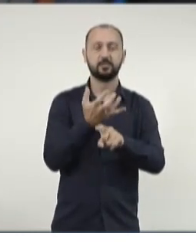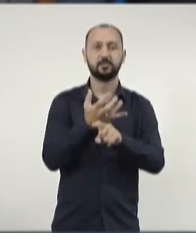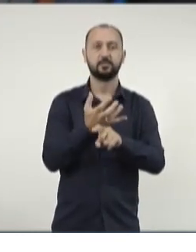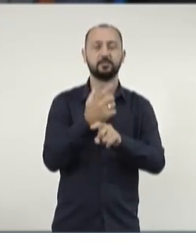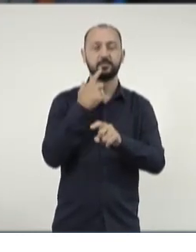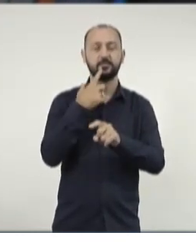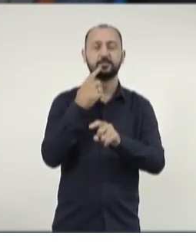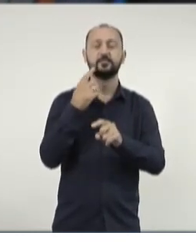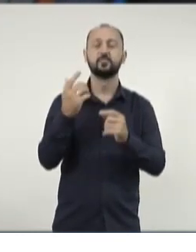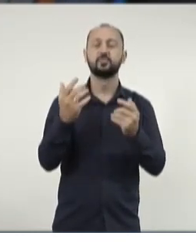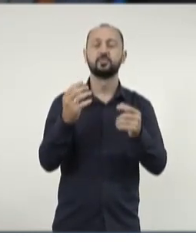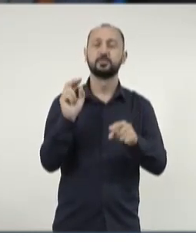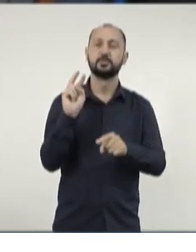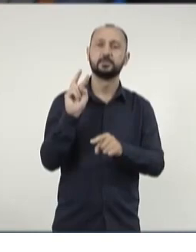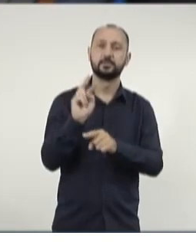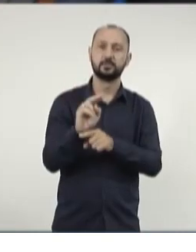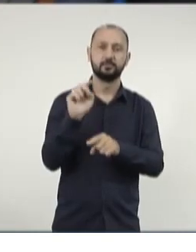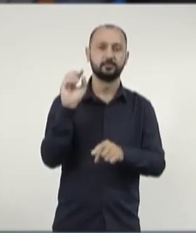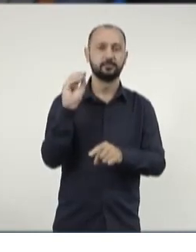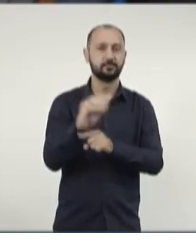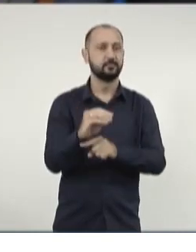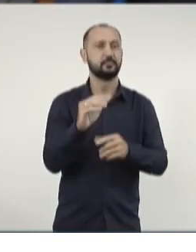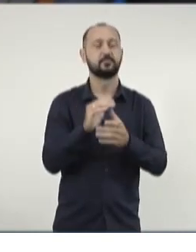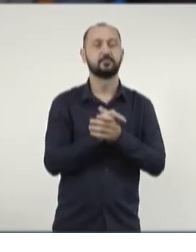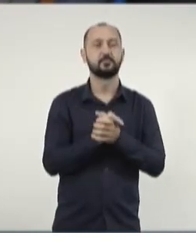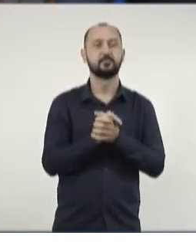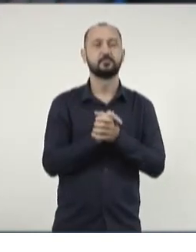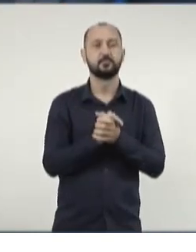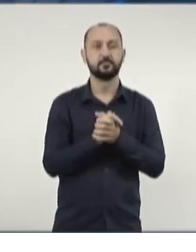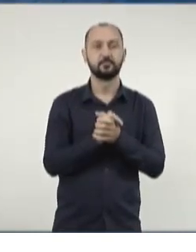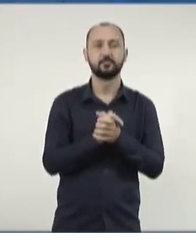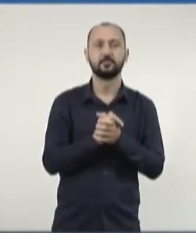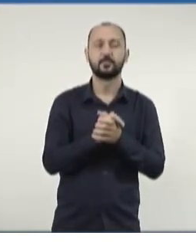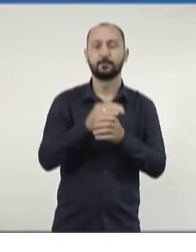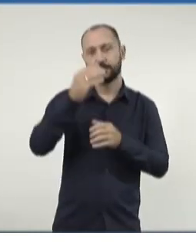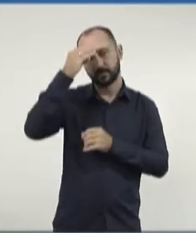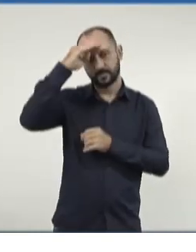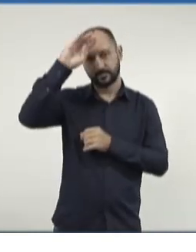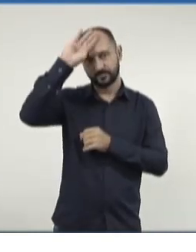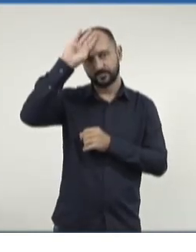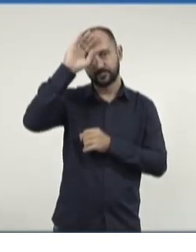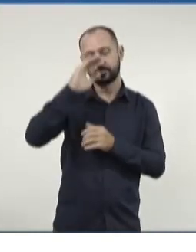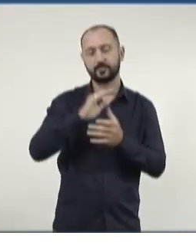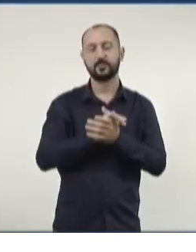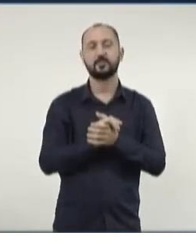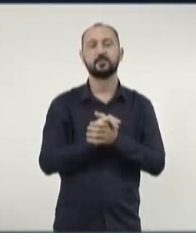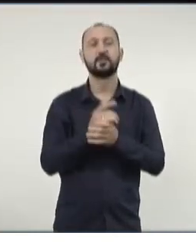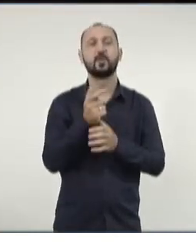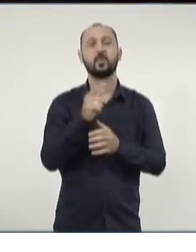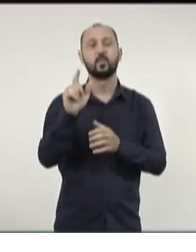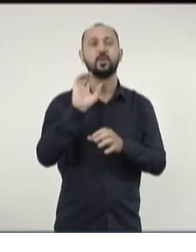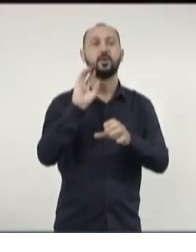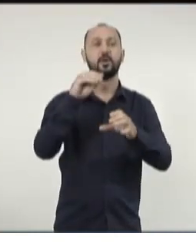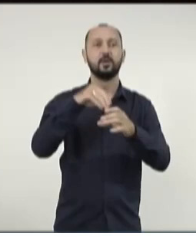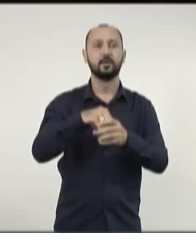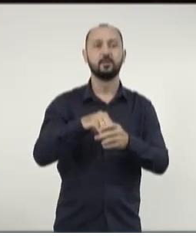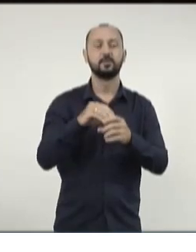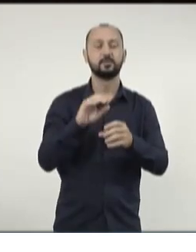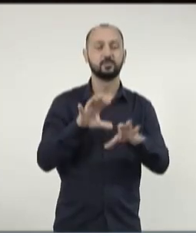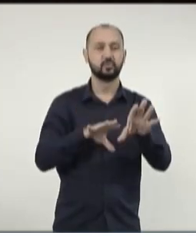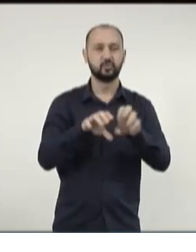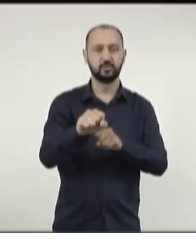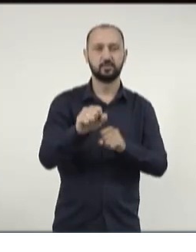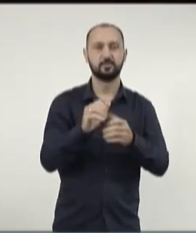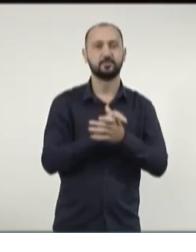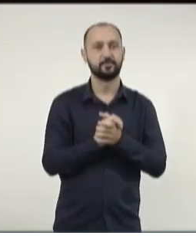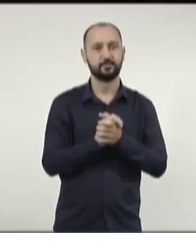paliativos, como a medicina propôs, como talvez a enfermagem proponha daqui a pouco, e outras áreas também, na